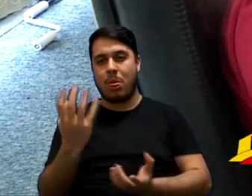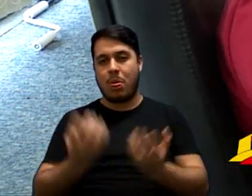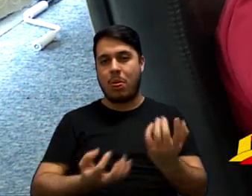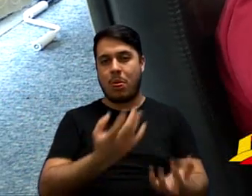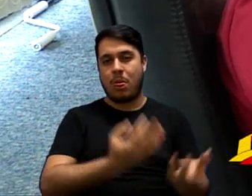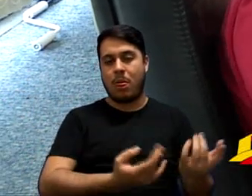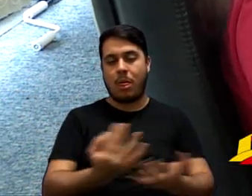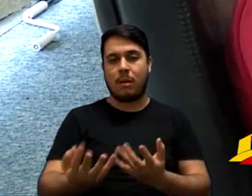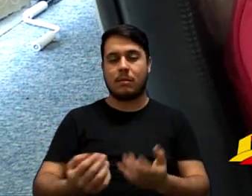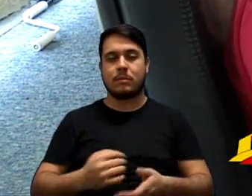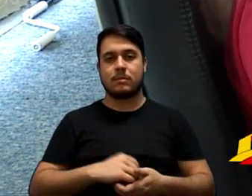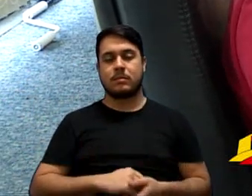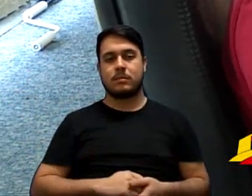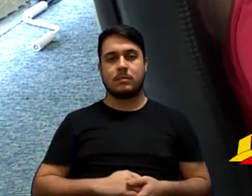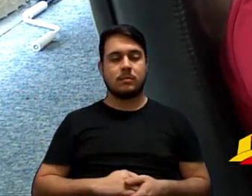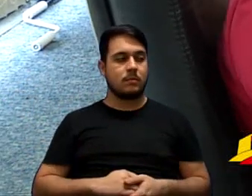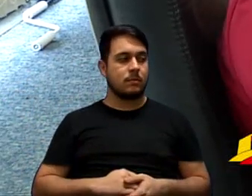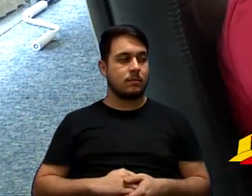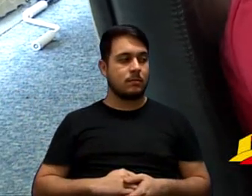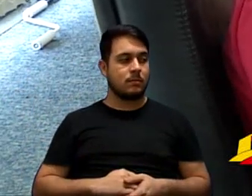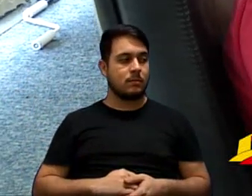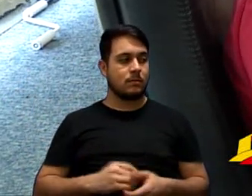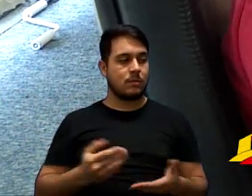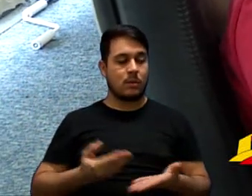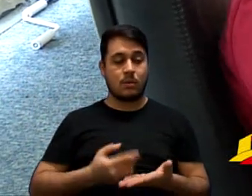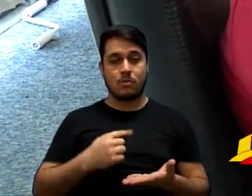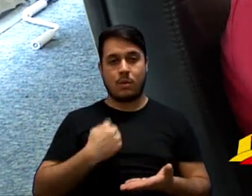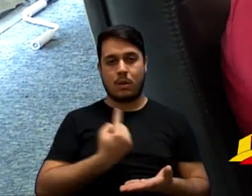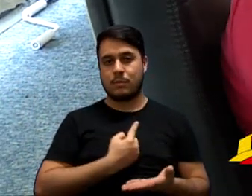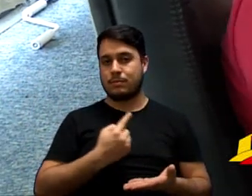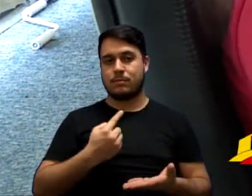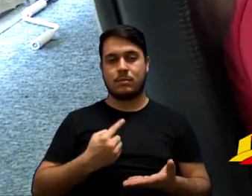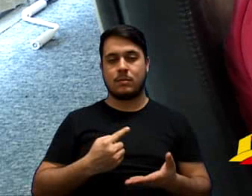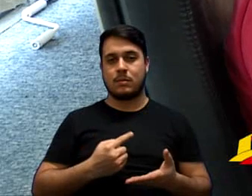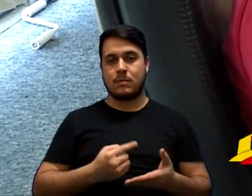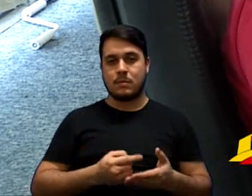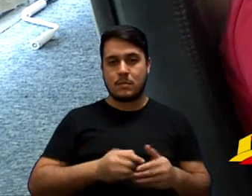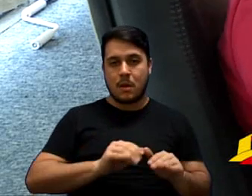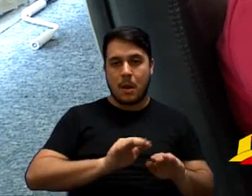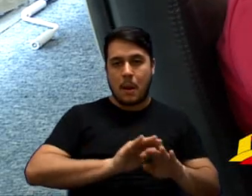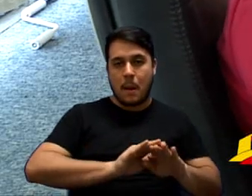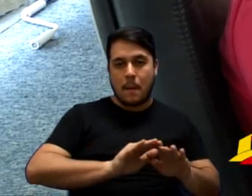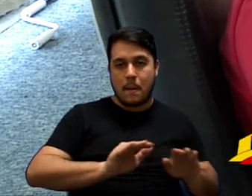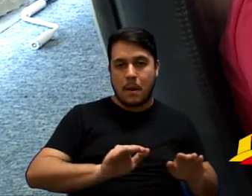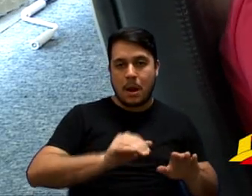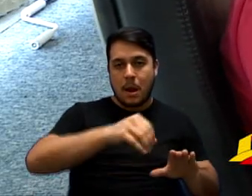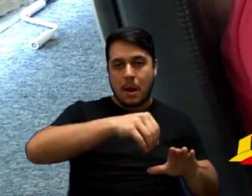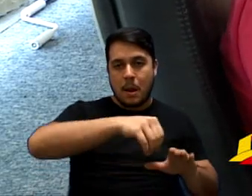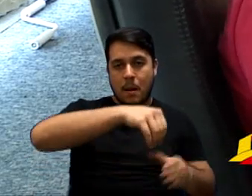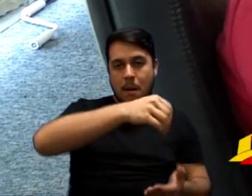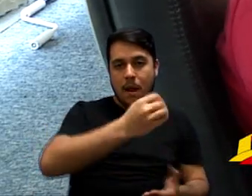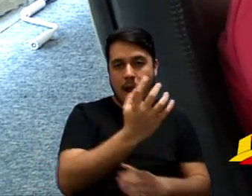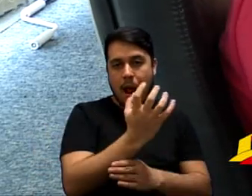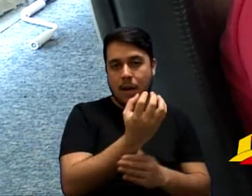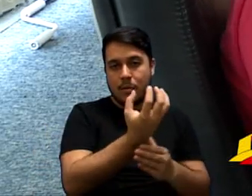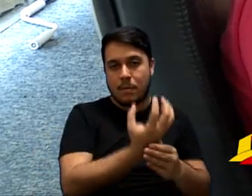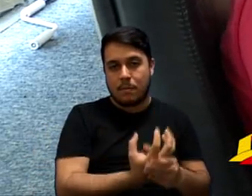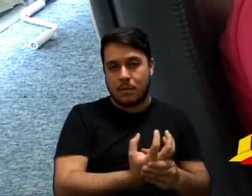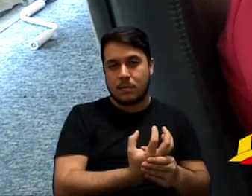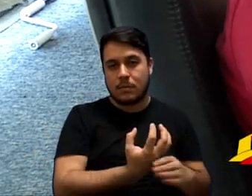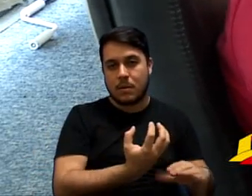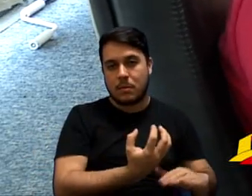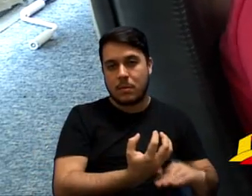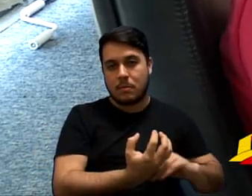no nosso planeta a gente não sabe plantar mas algo tem que é resgatar e eu peço assim que a gente leve esse